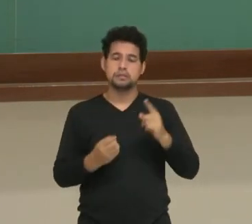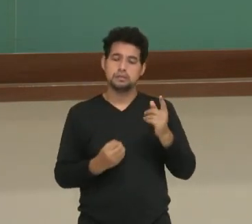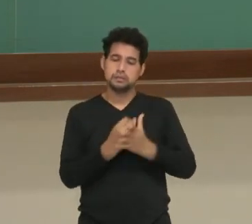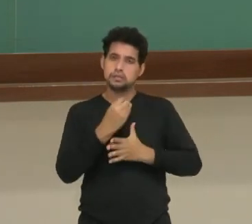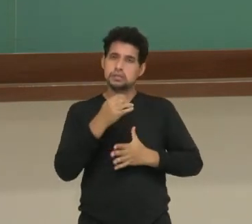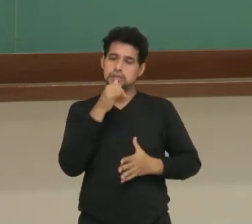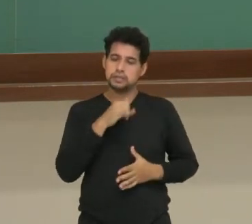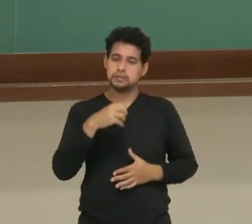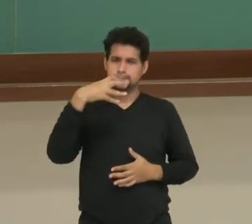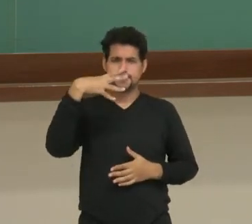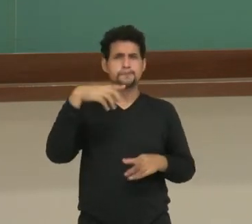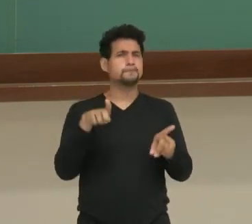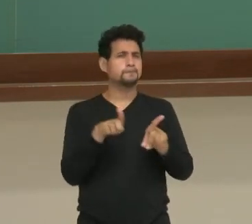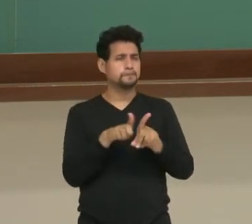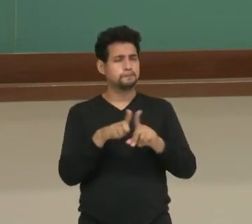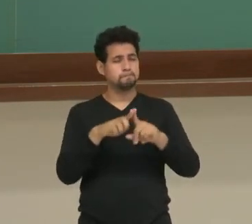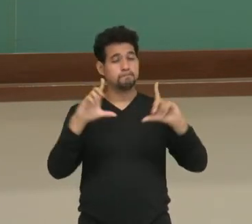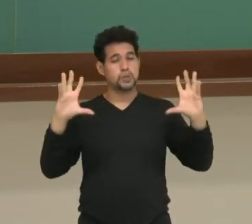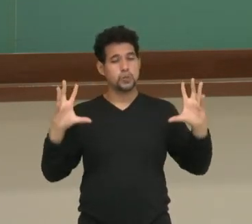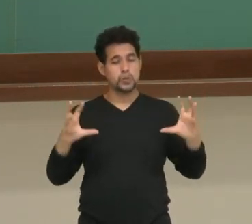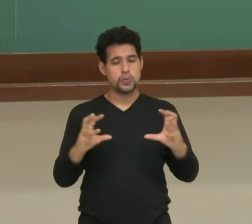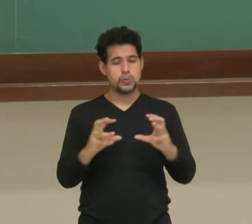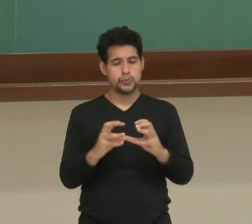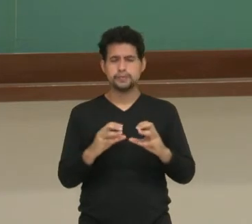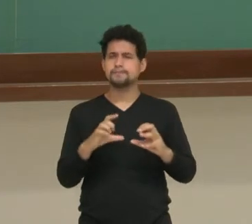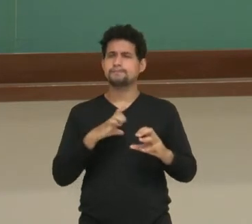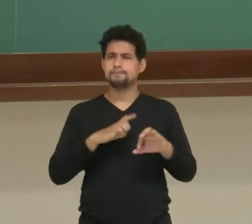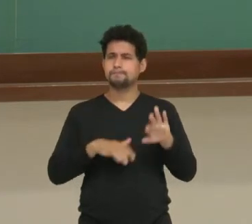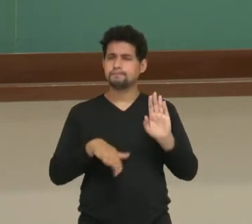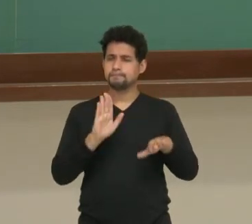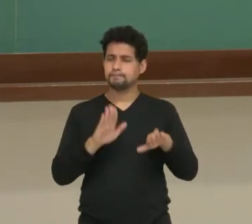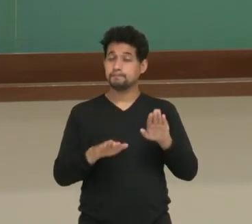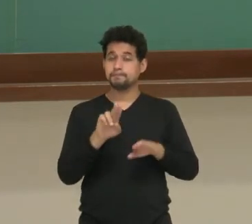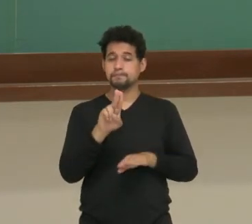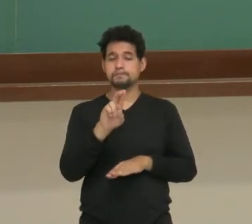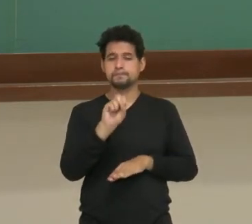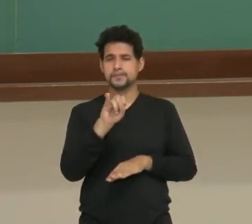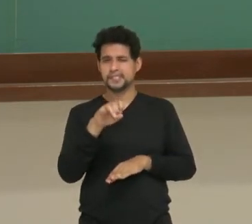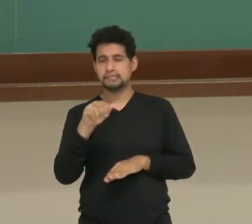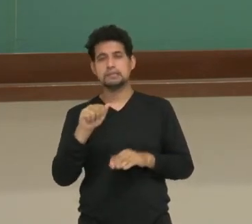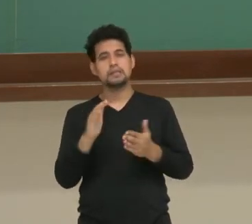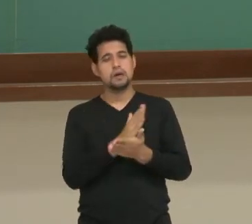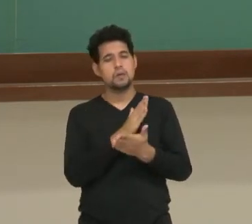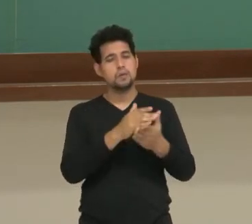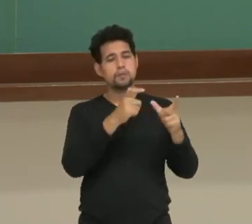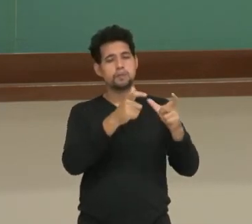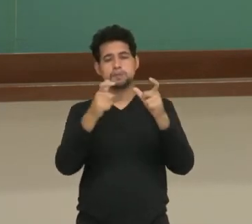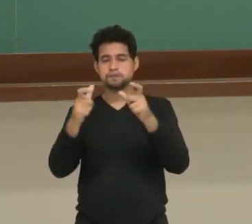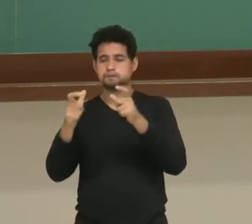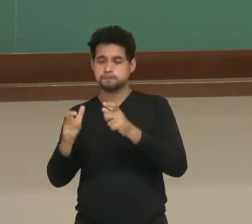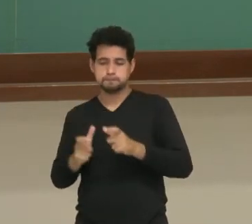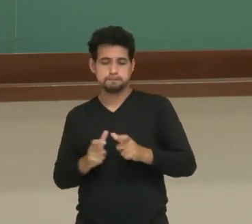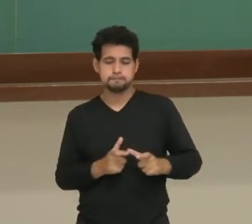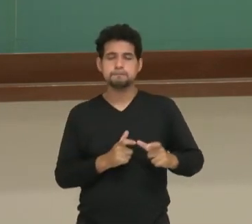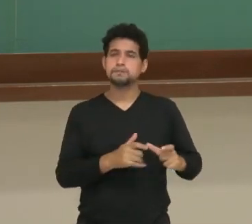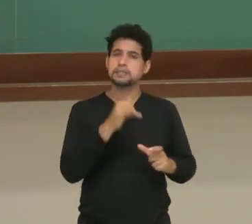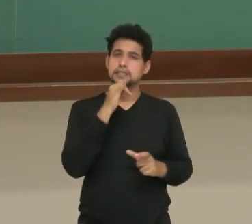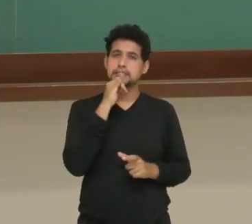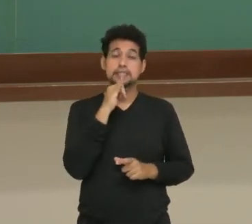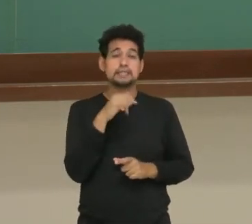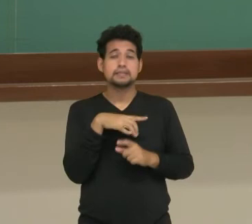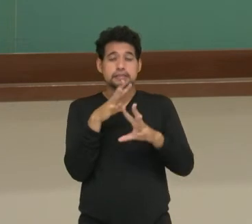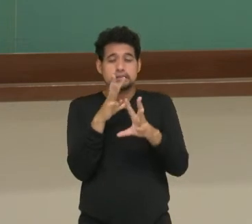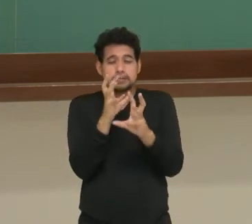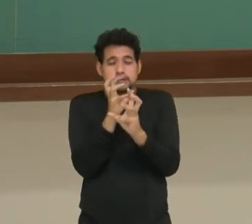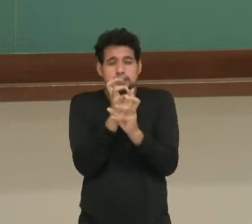de energia também acaba se reduzindo. Existem algumas usinas em algumas localidades onde nos períodos de